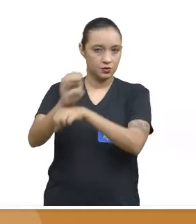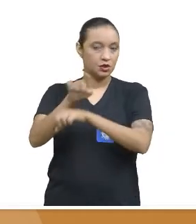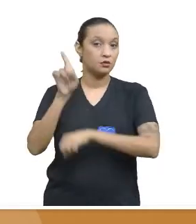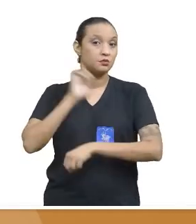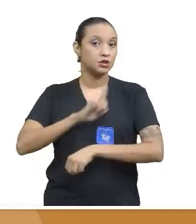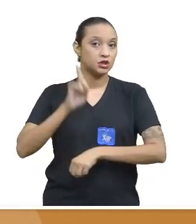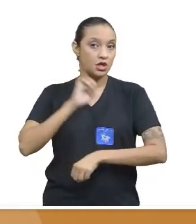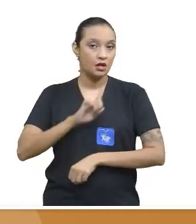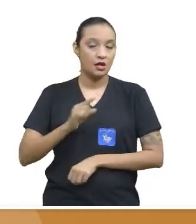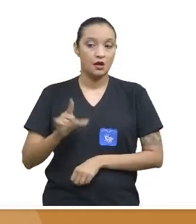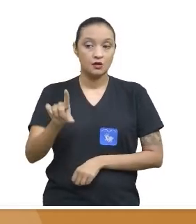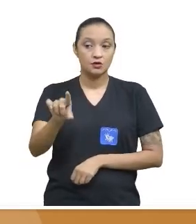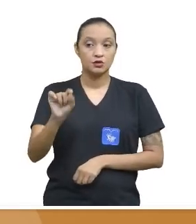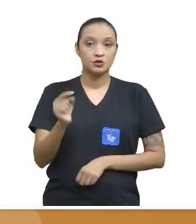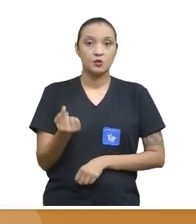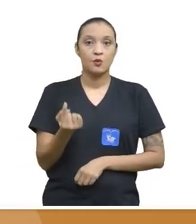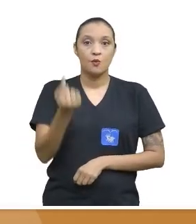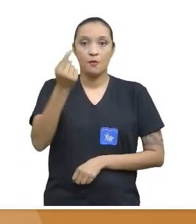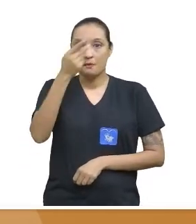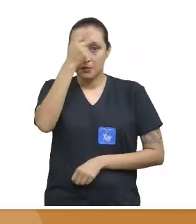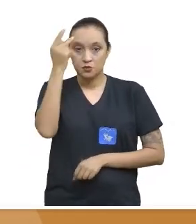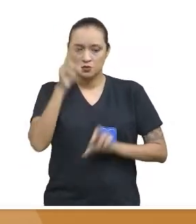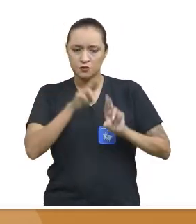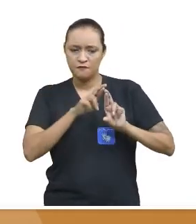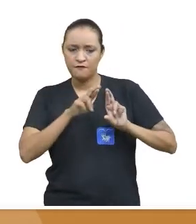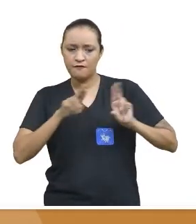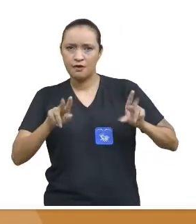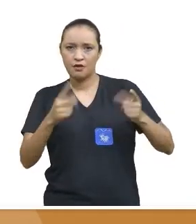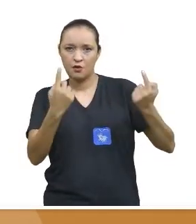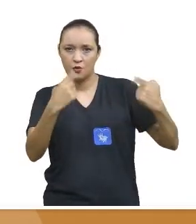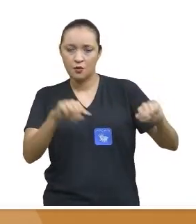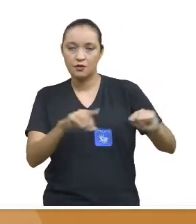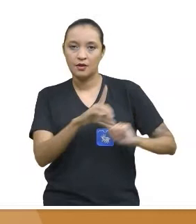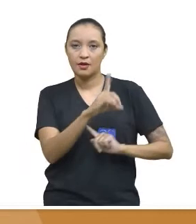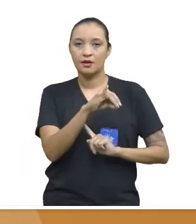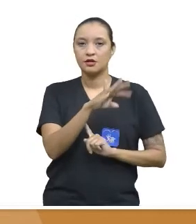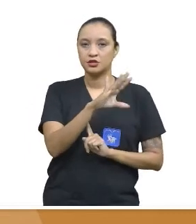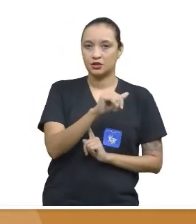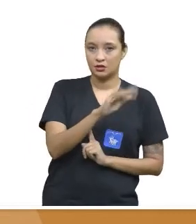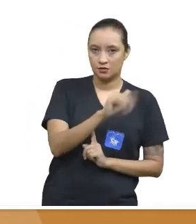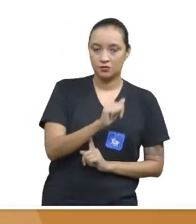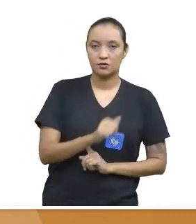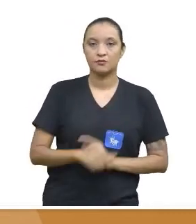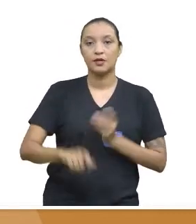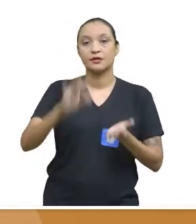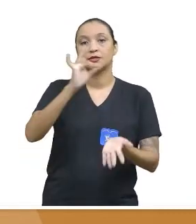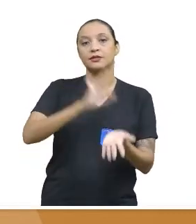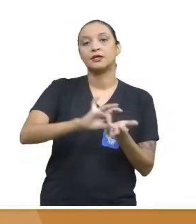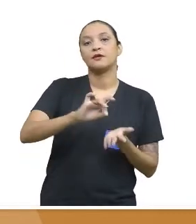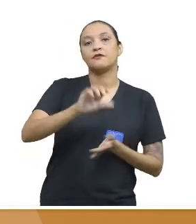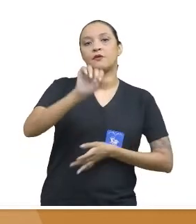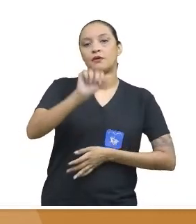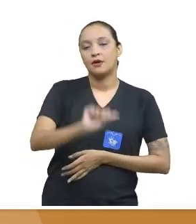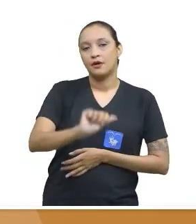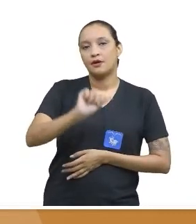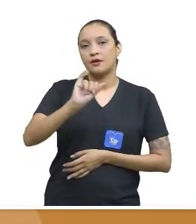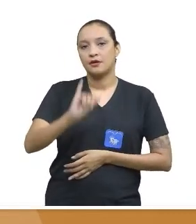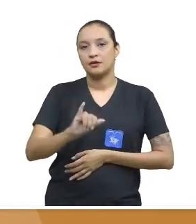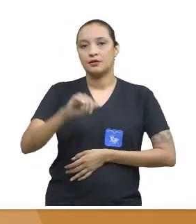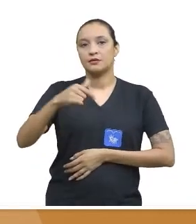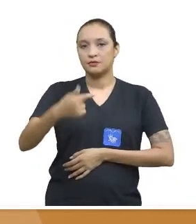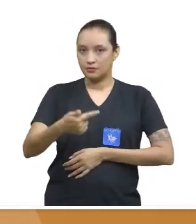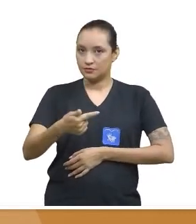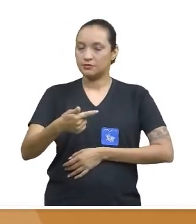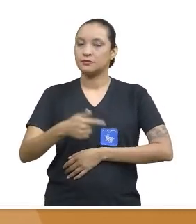onde alguém contrário à ditadura foi eleito, foi decretado o AI número 2,